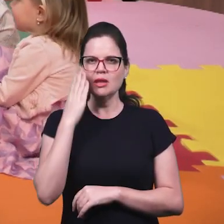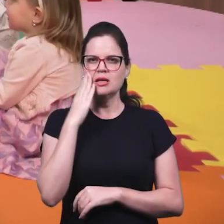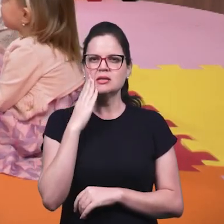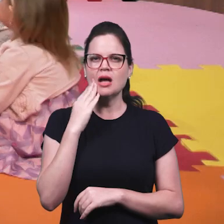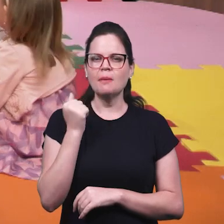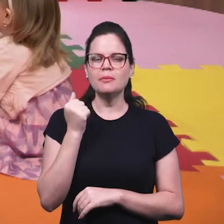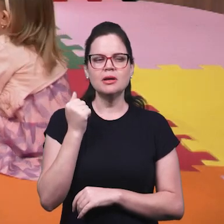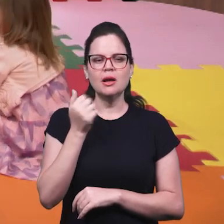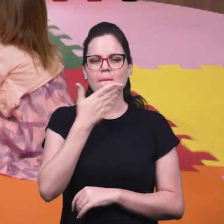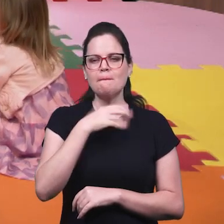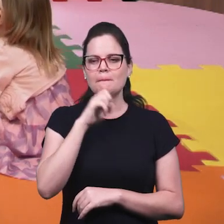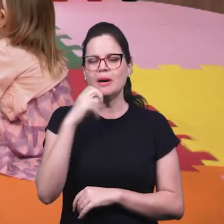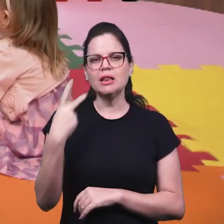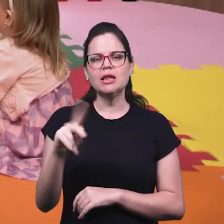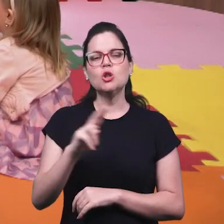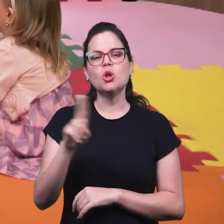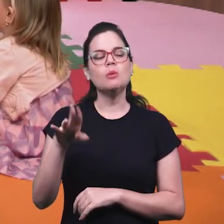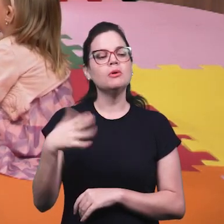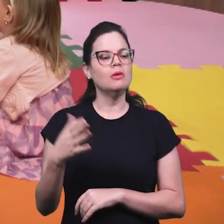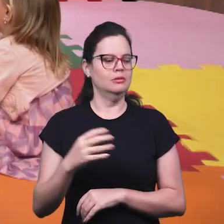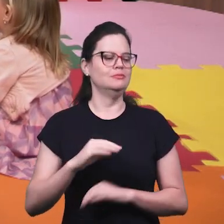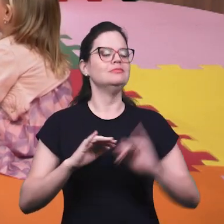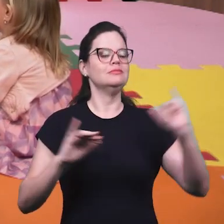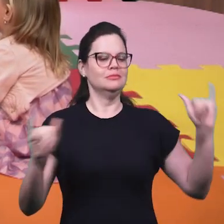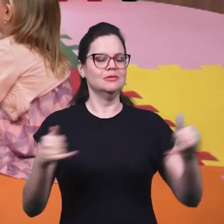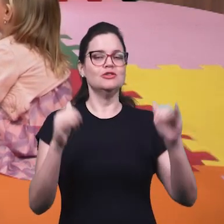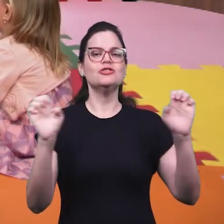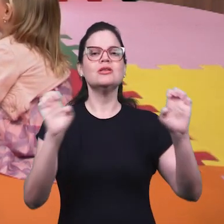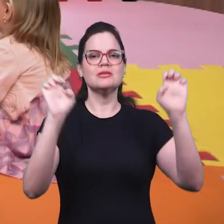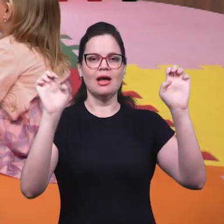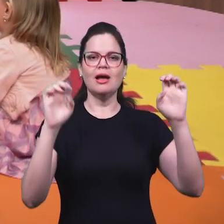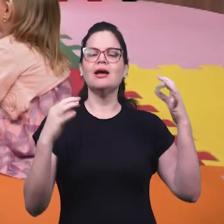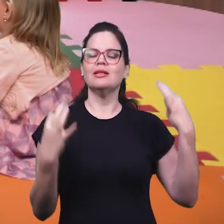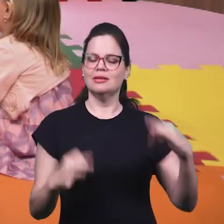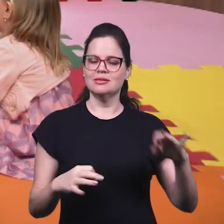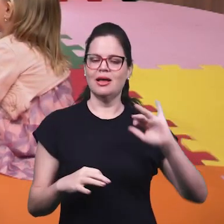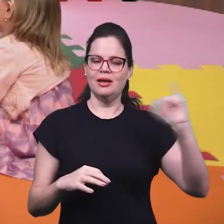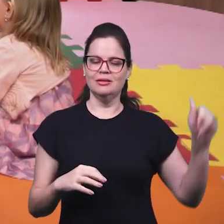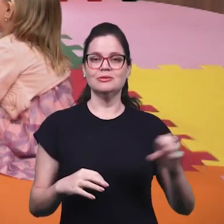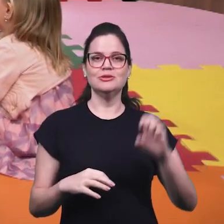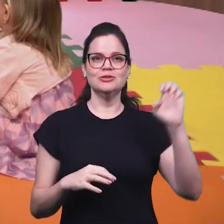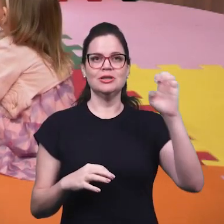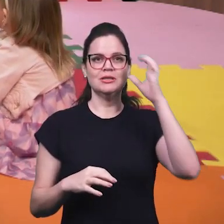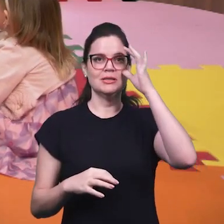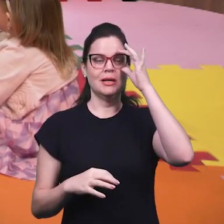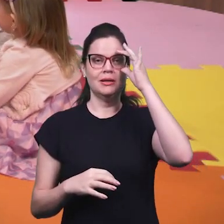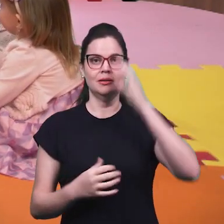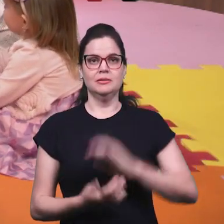de Davi? Jessé. Isso mesmo, o nome do pai de Davi era Jessé.